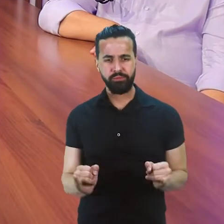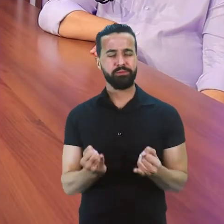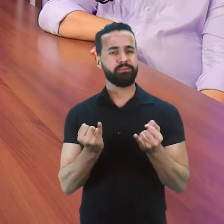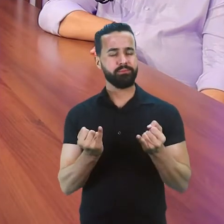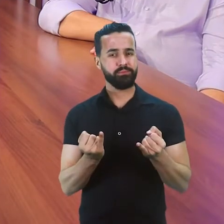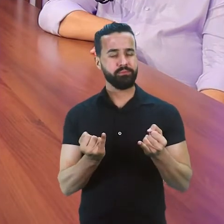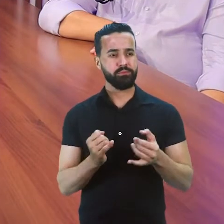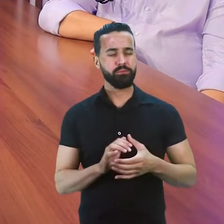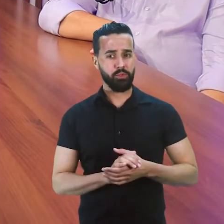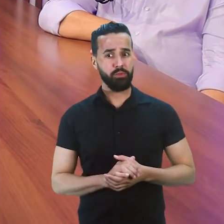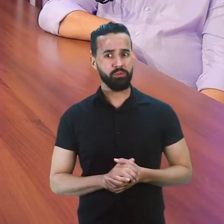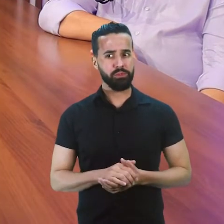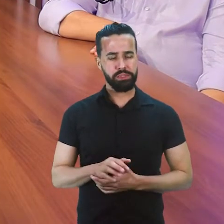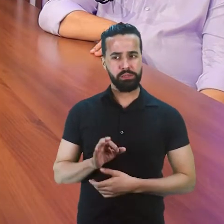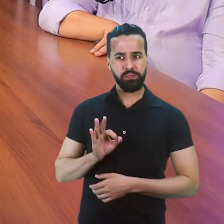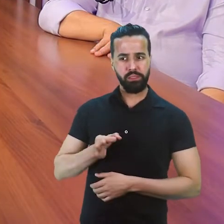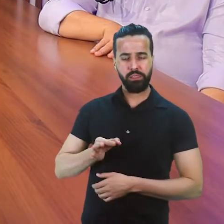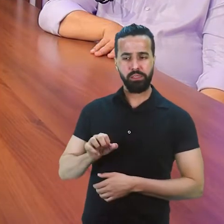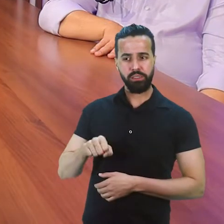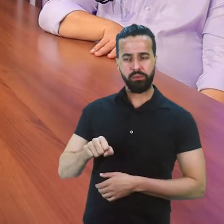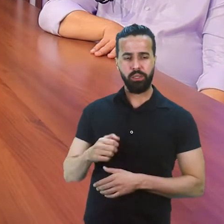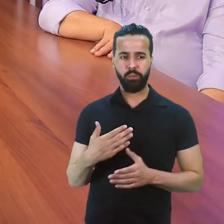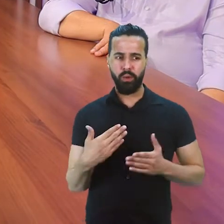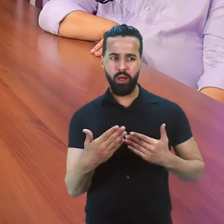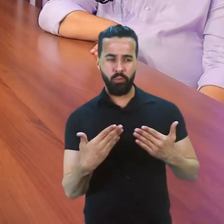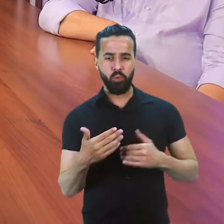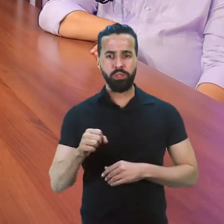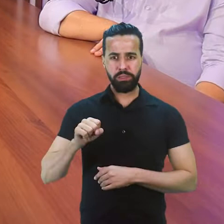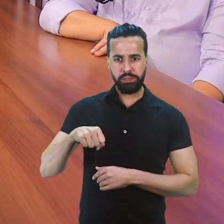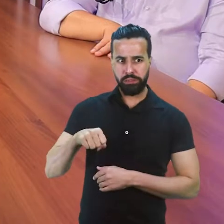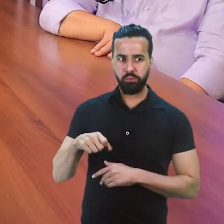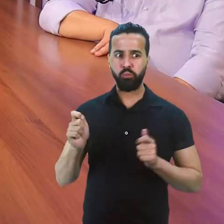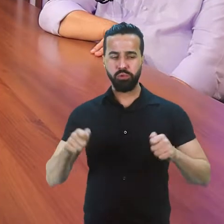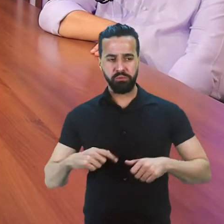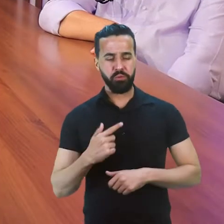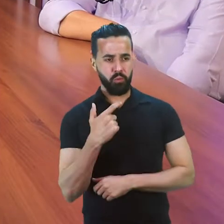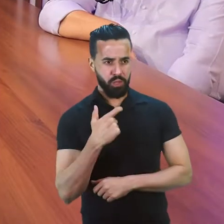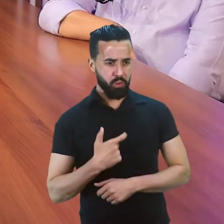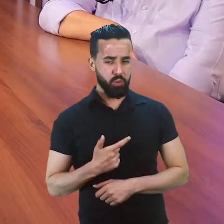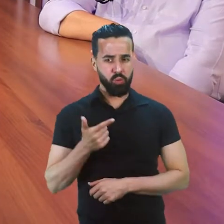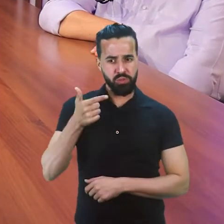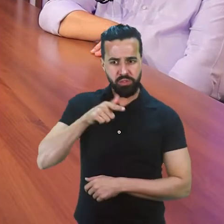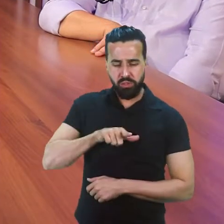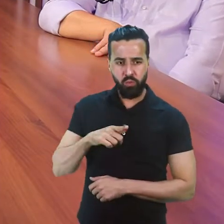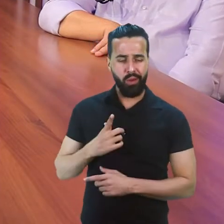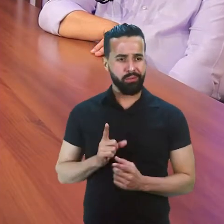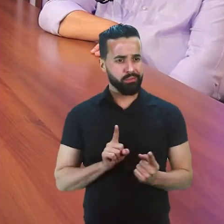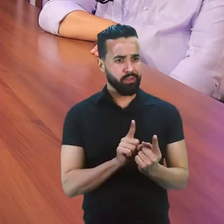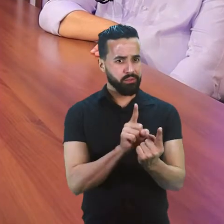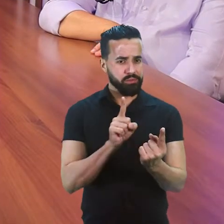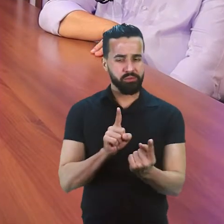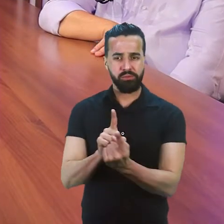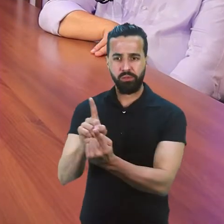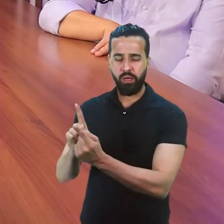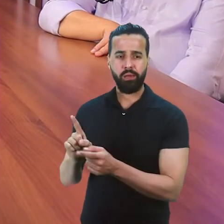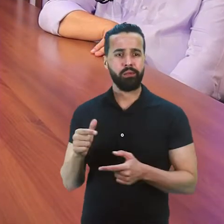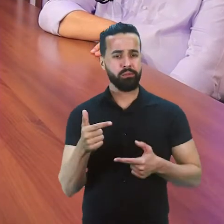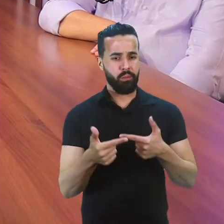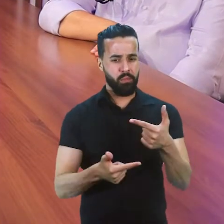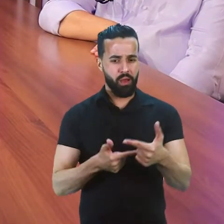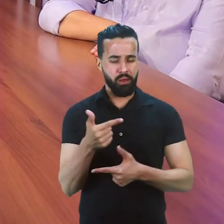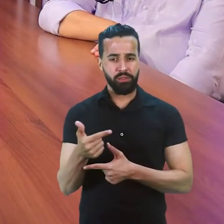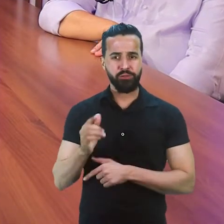Eu falei, não, eu bati um papo com ele, né? Falei, não, tem condições sim e tal, a gente atende aqui, a gente já atua no estado